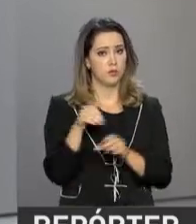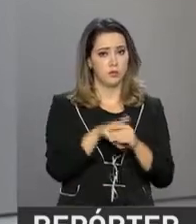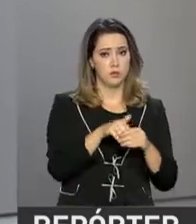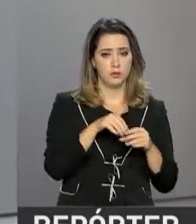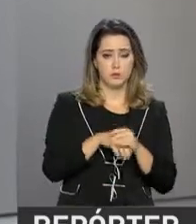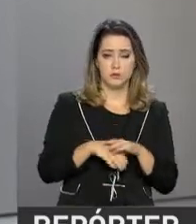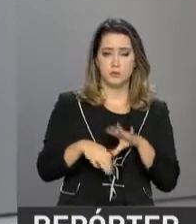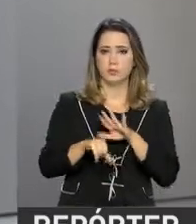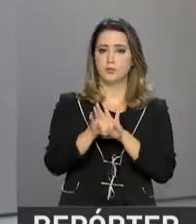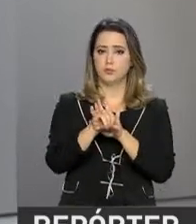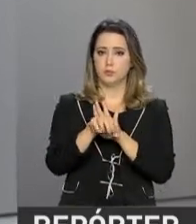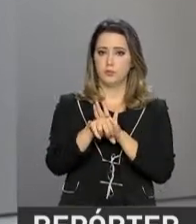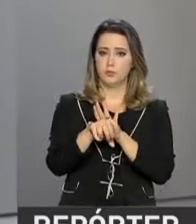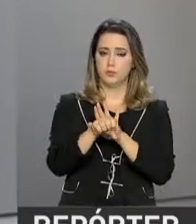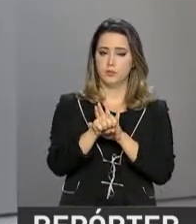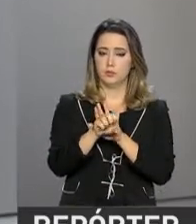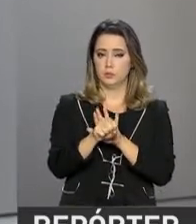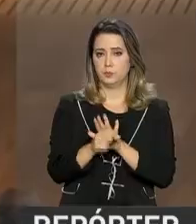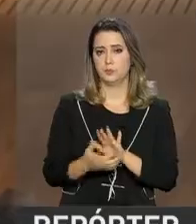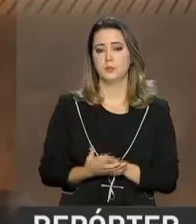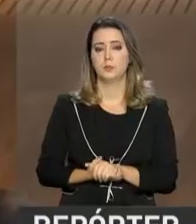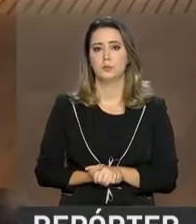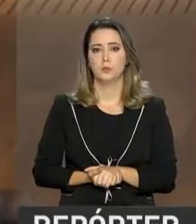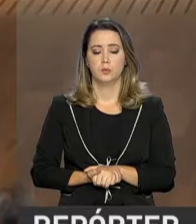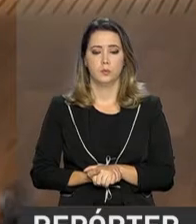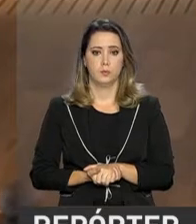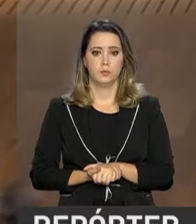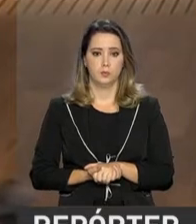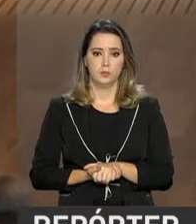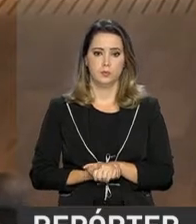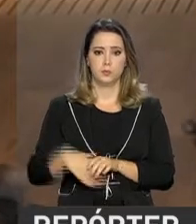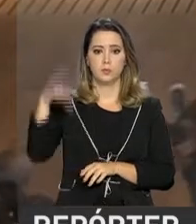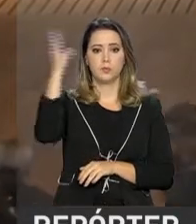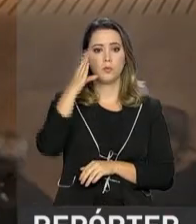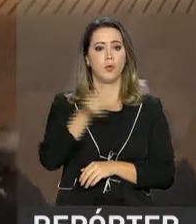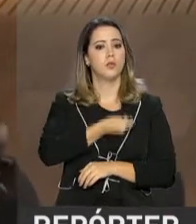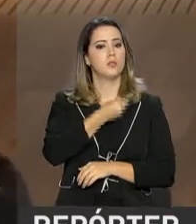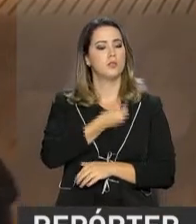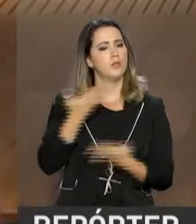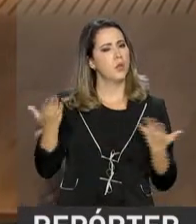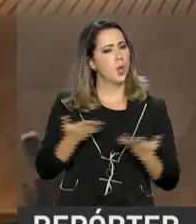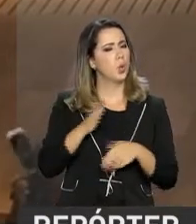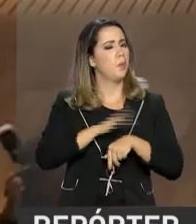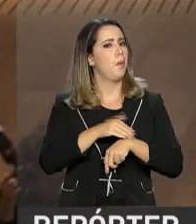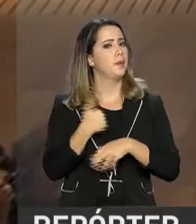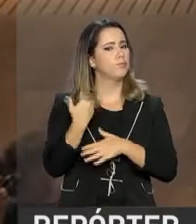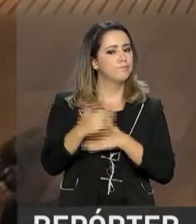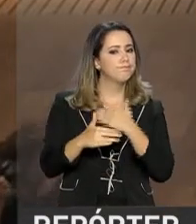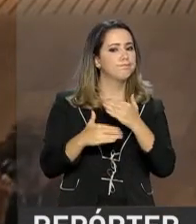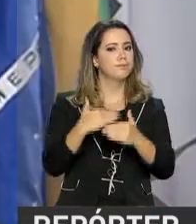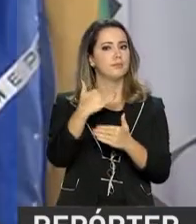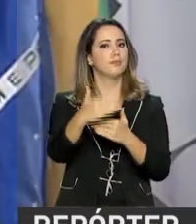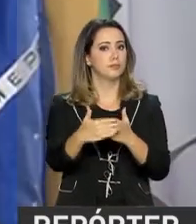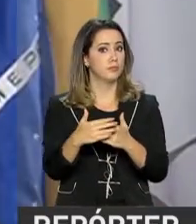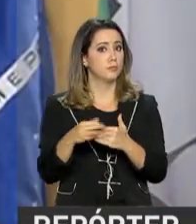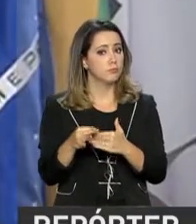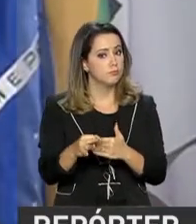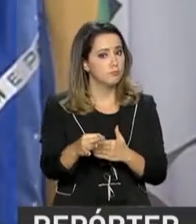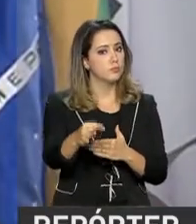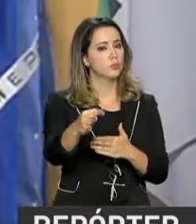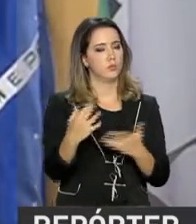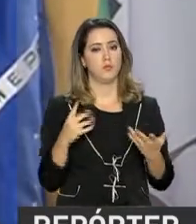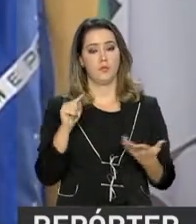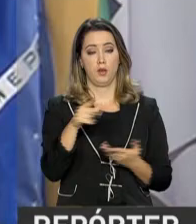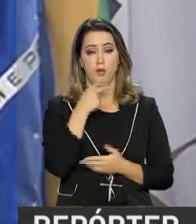da reforma da previdência o brasil vive um ciclo de crescimento sustentável foi o que disse o